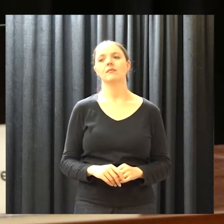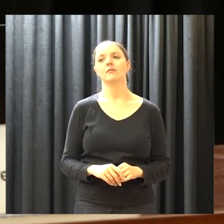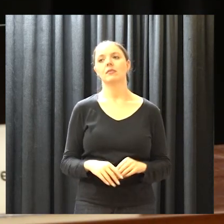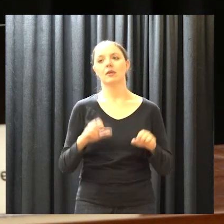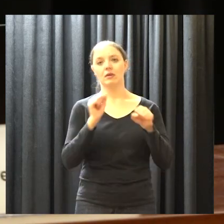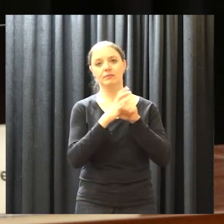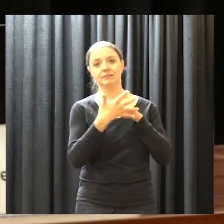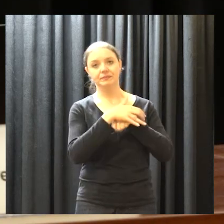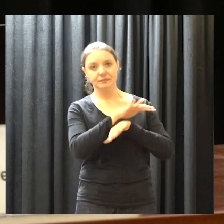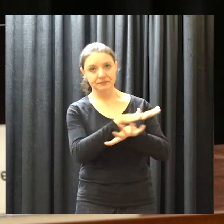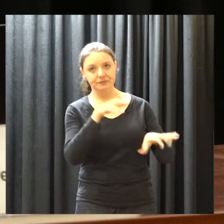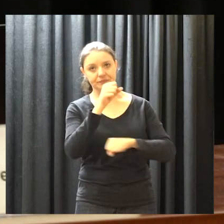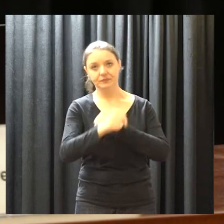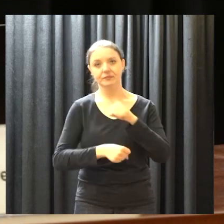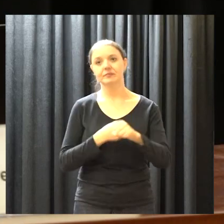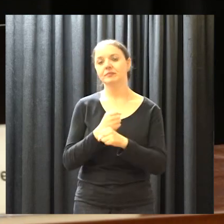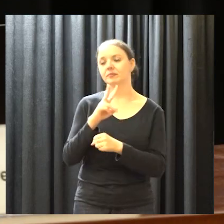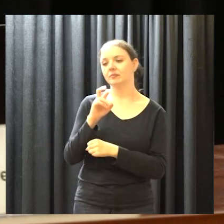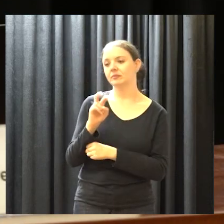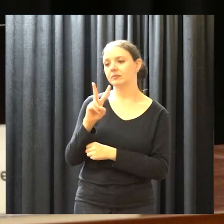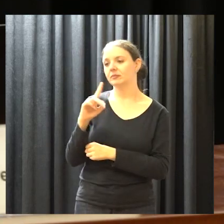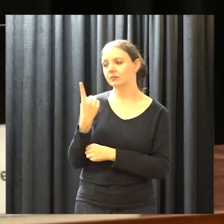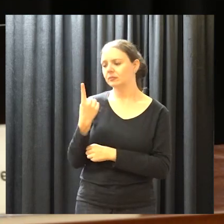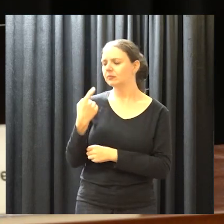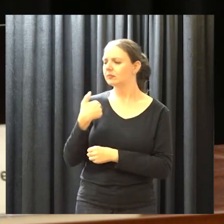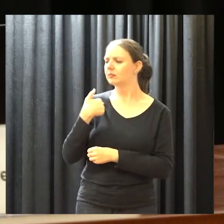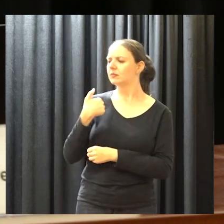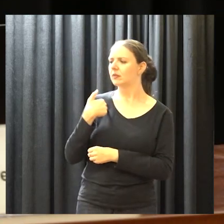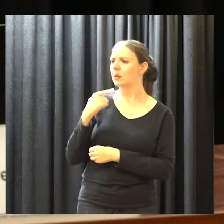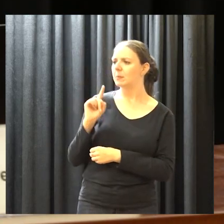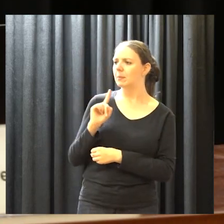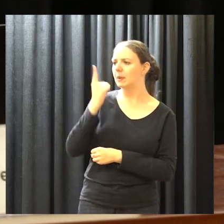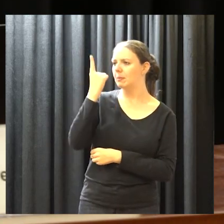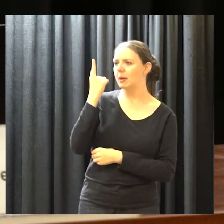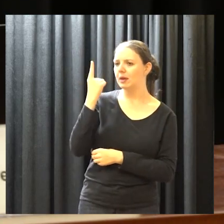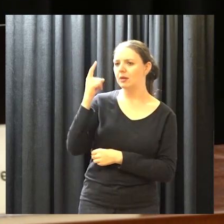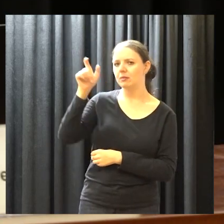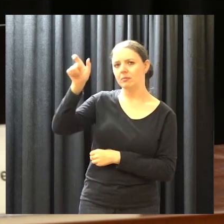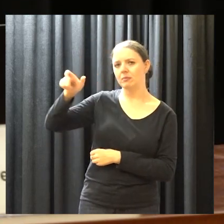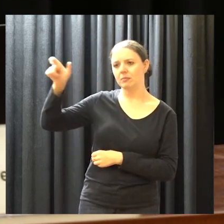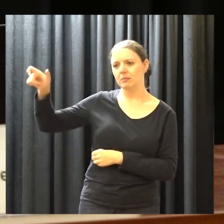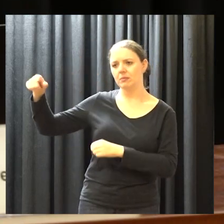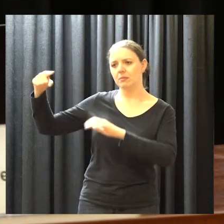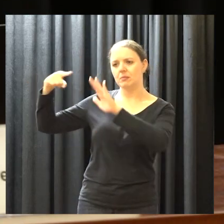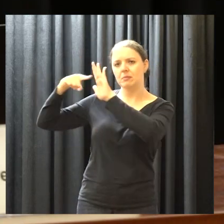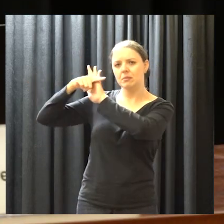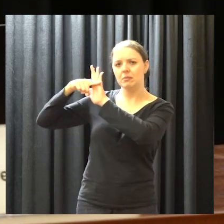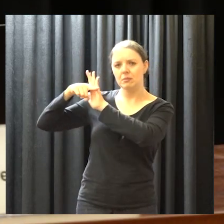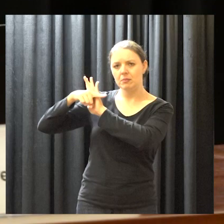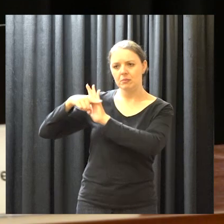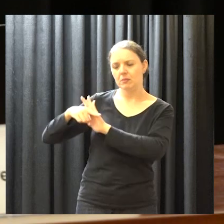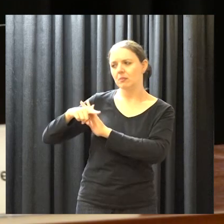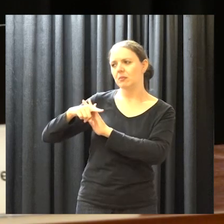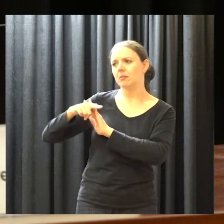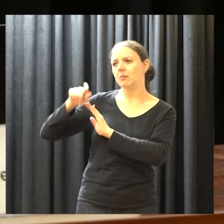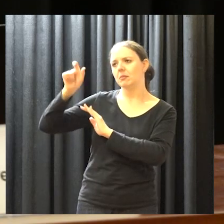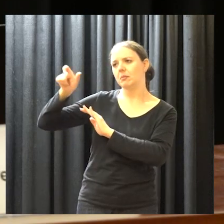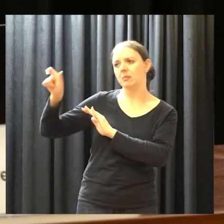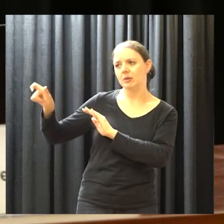COVID-19, comecei a ser interpelada, inicialmente por pesquisadoras ou por pessoas aliadas à